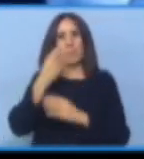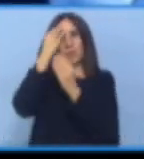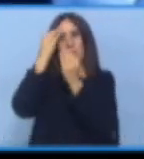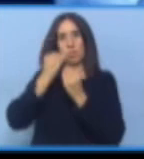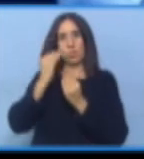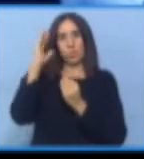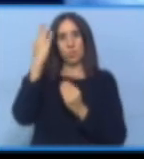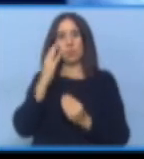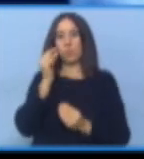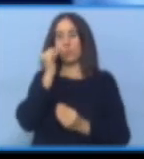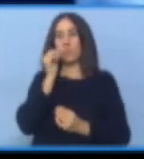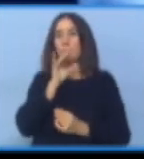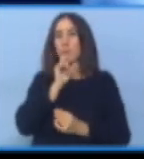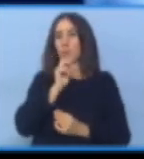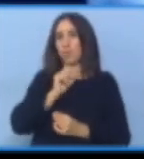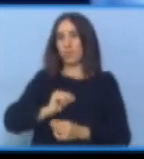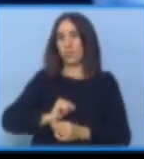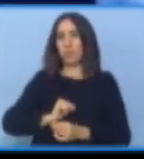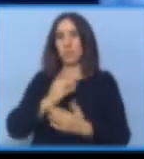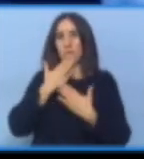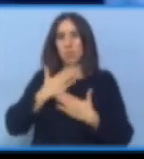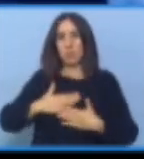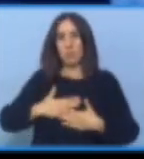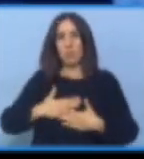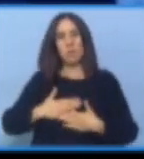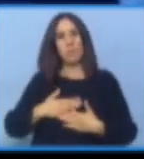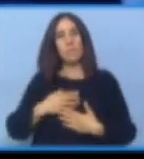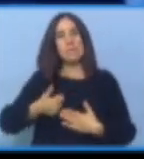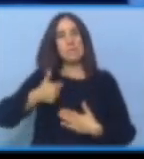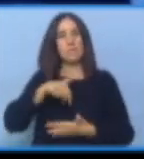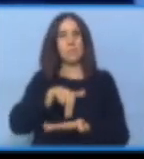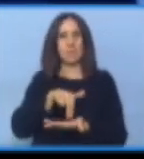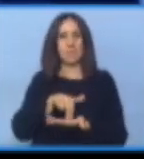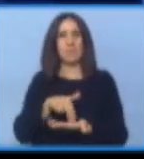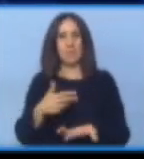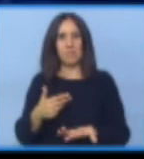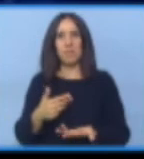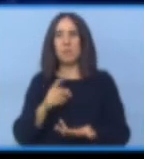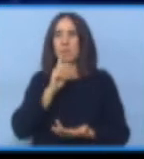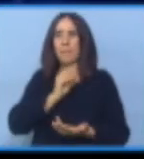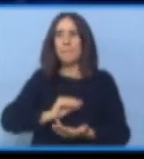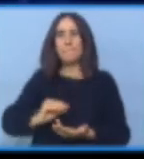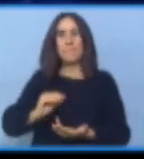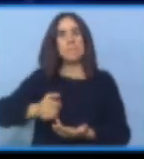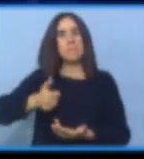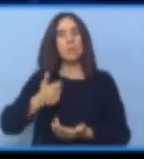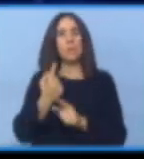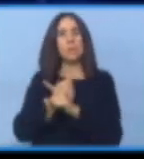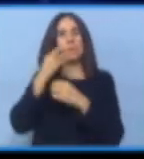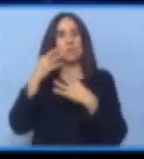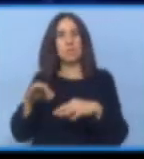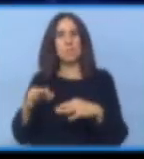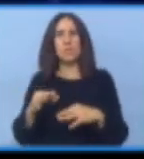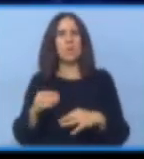que os nossos pais, os nossos avós nos deram, foi muito pela presença, foi muito pelo silêncio e foi muito pelas coisas simples.